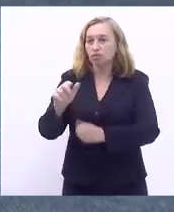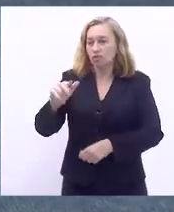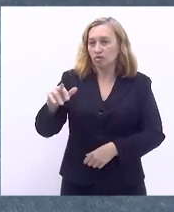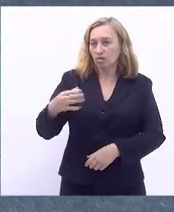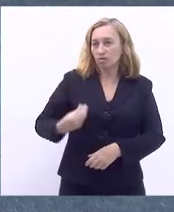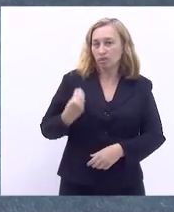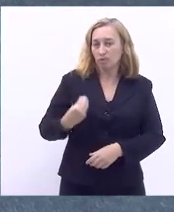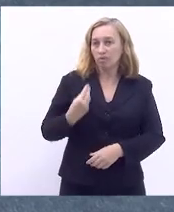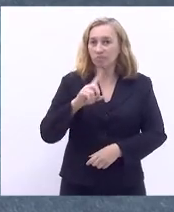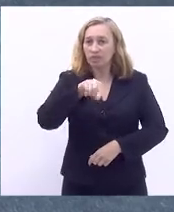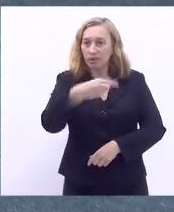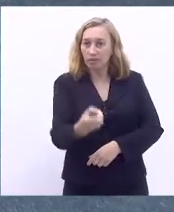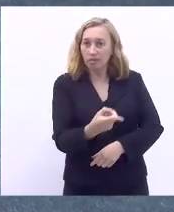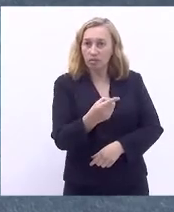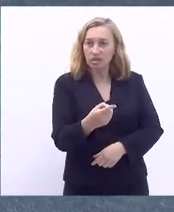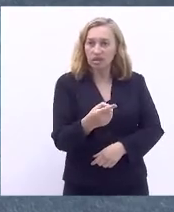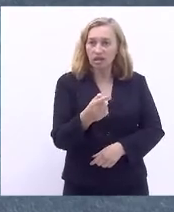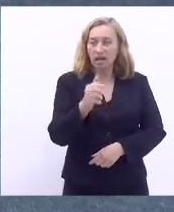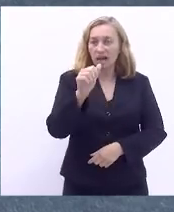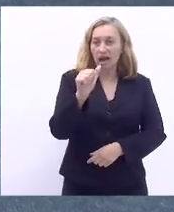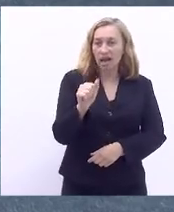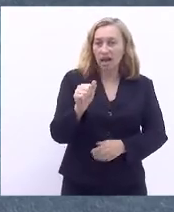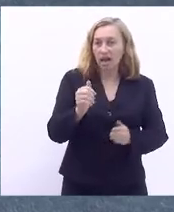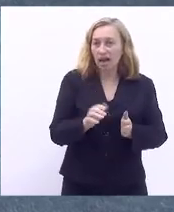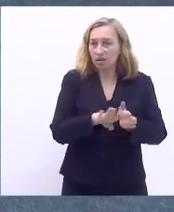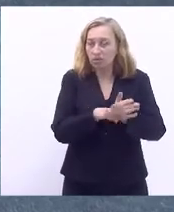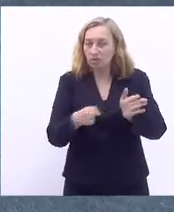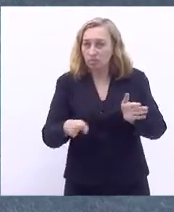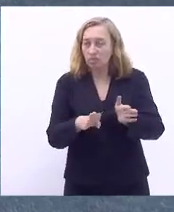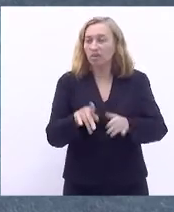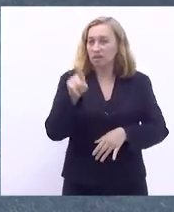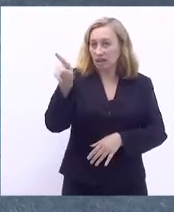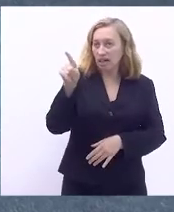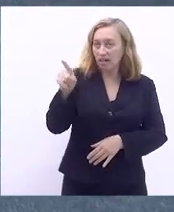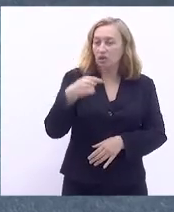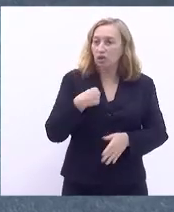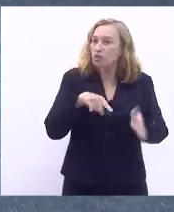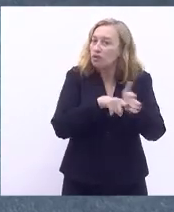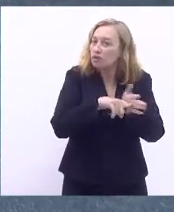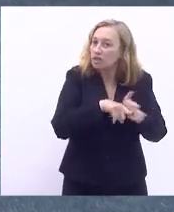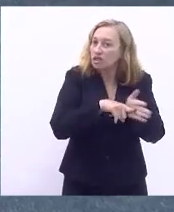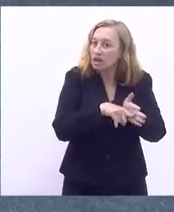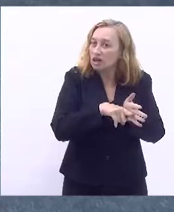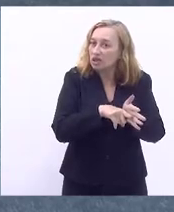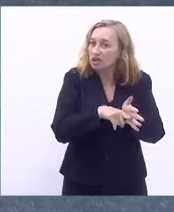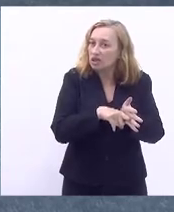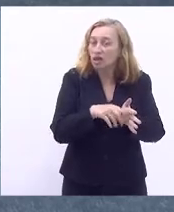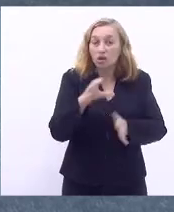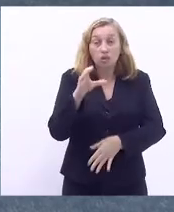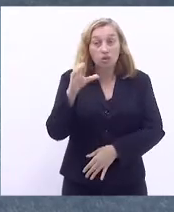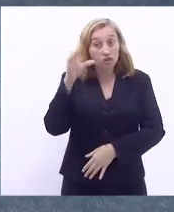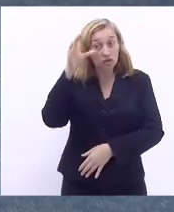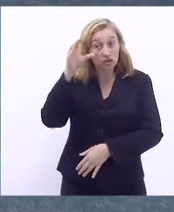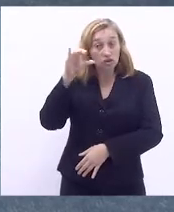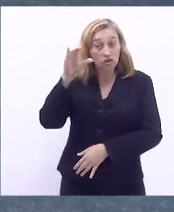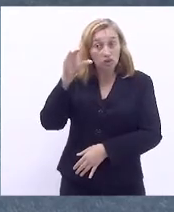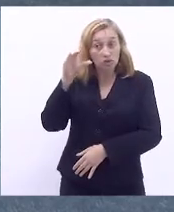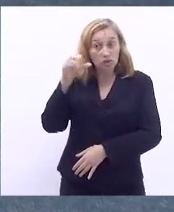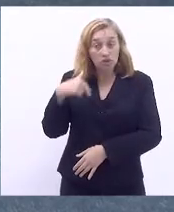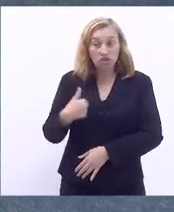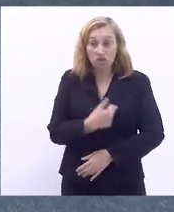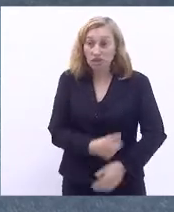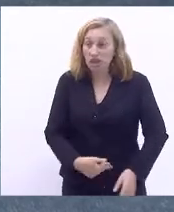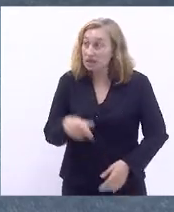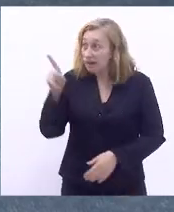questão da siderúrgica do Atlântico, deputada Araciliana. Quando eu fui fiscalizar, a coqueria quem fez foi os chineses. Os chineses ficavam no